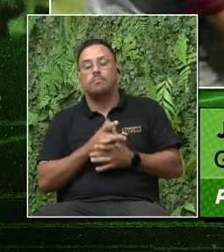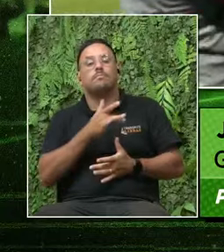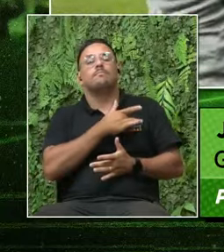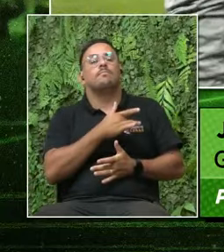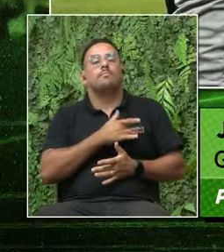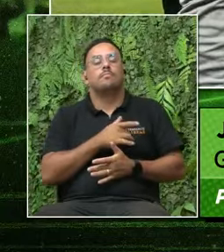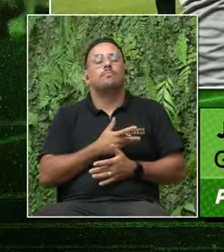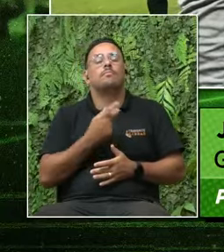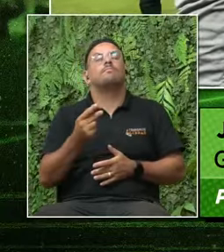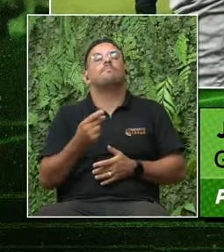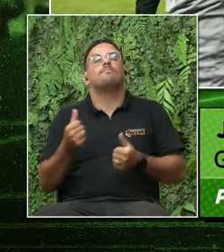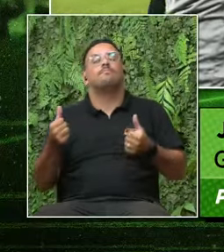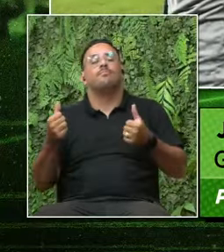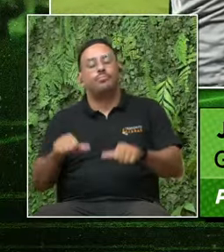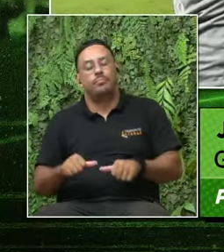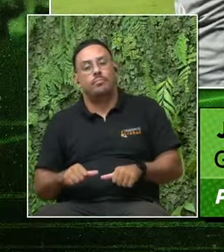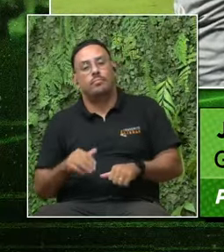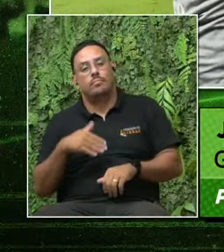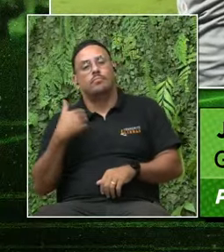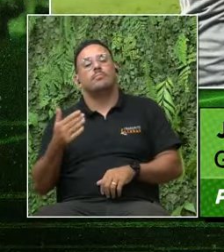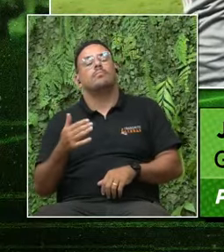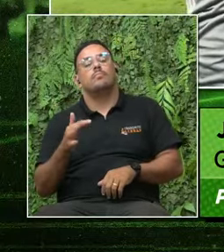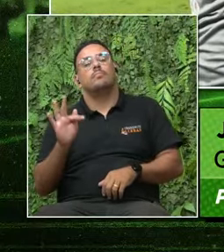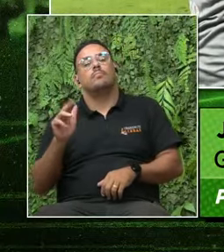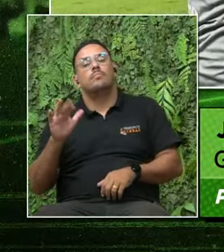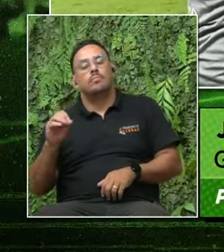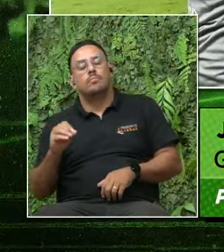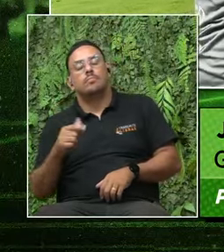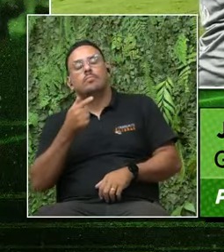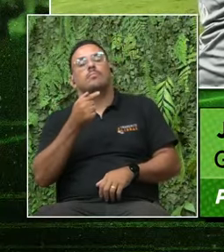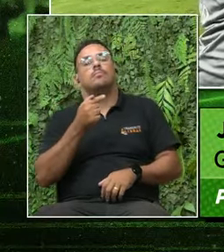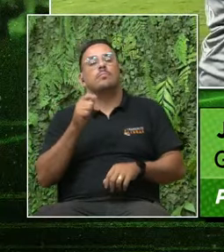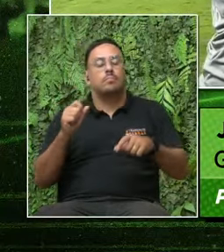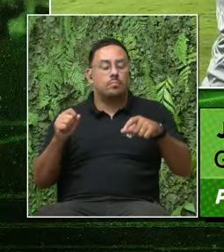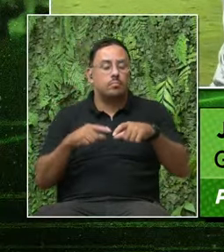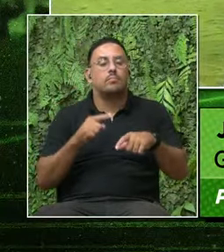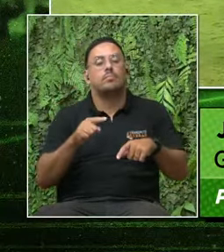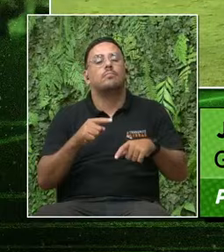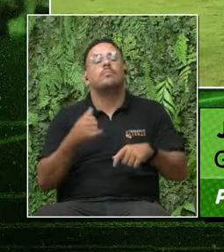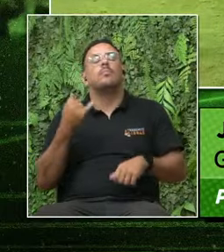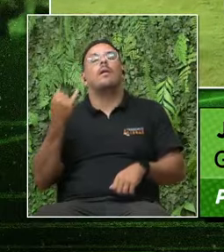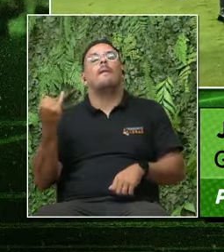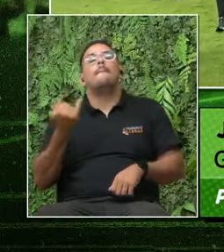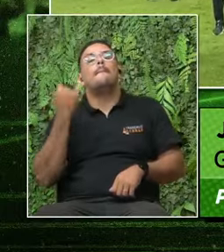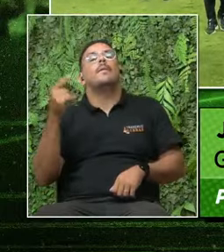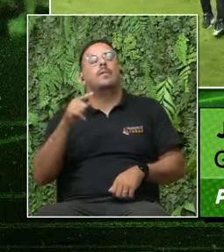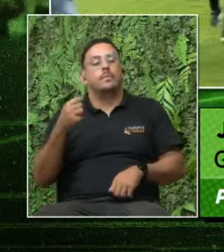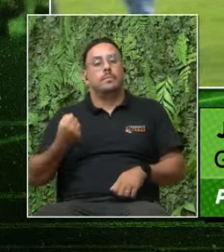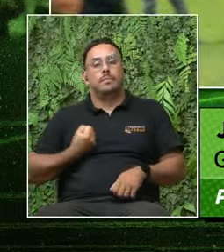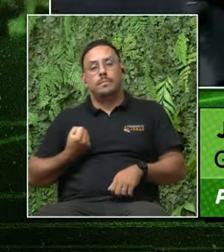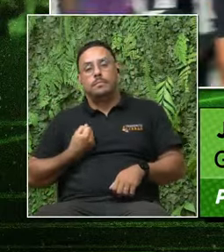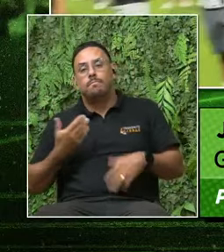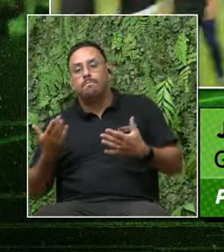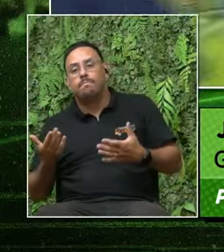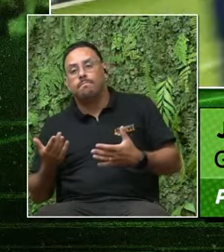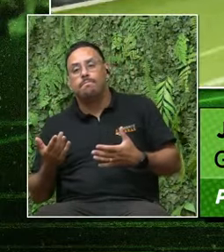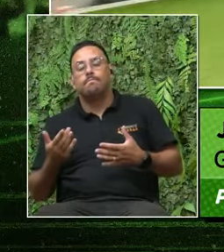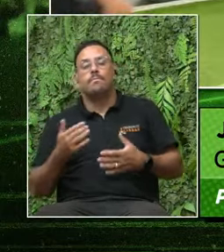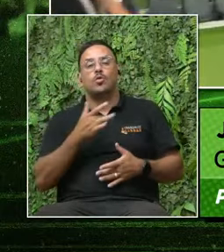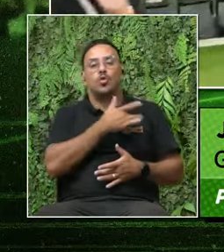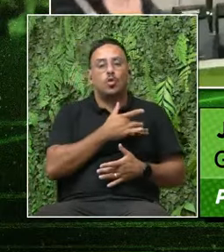Torn maior ví a lado do flumin pelo Atlético com gols qual desse número vocês